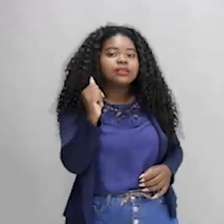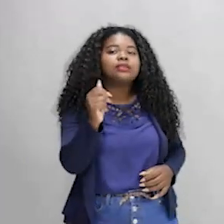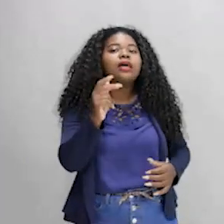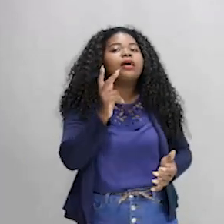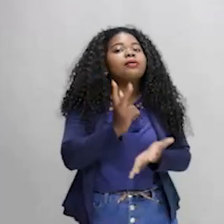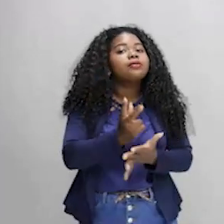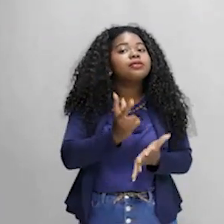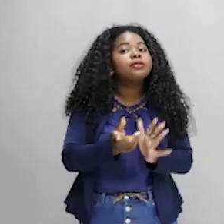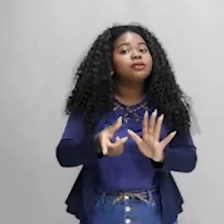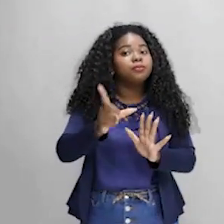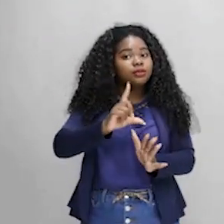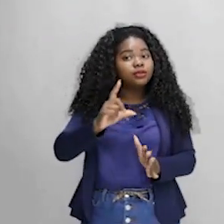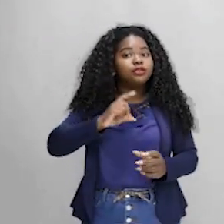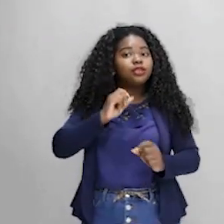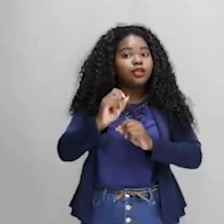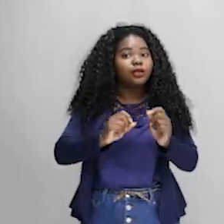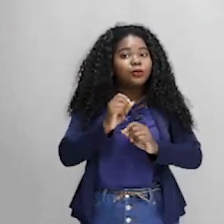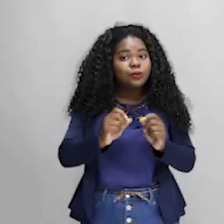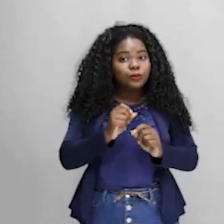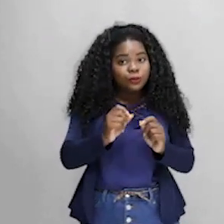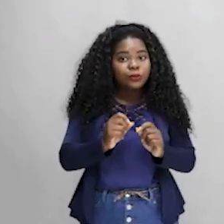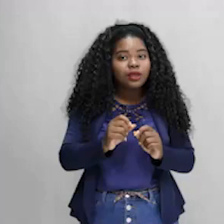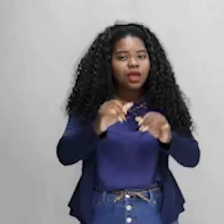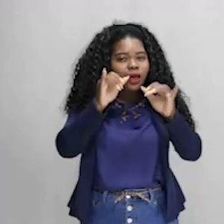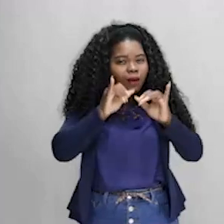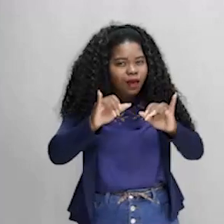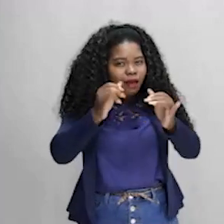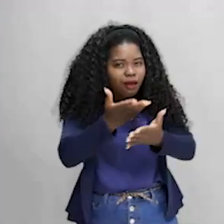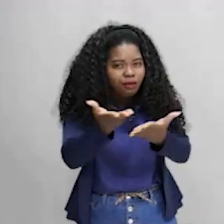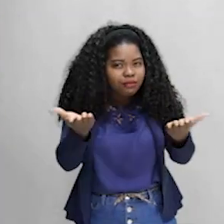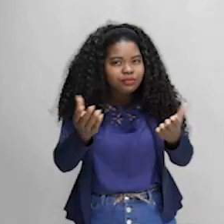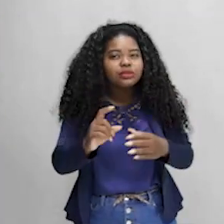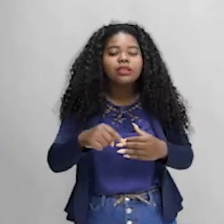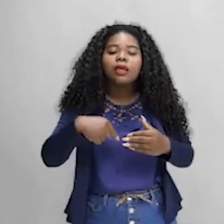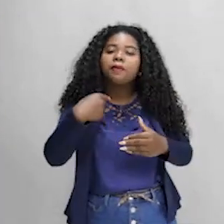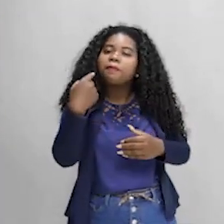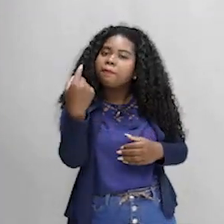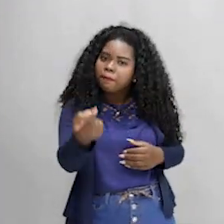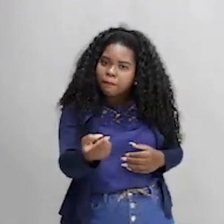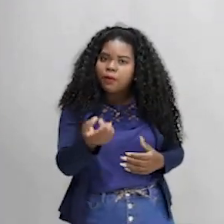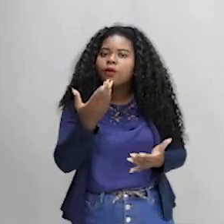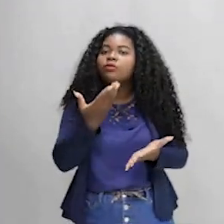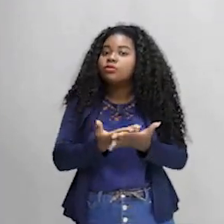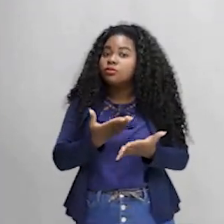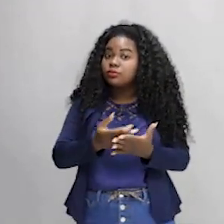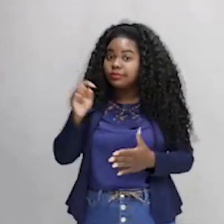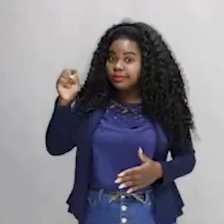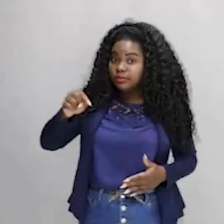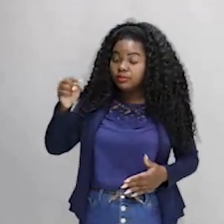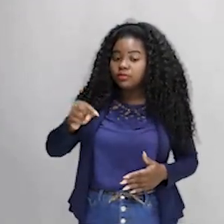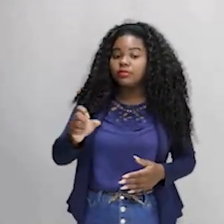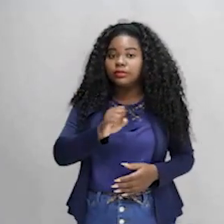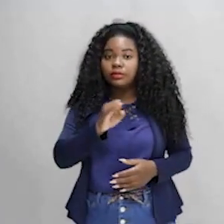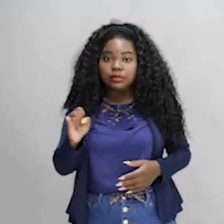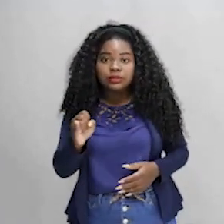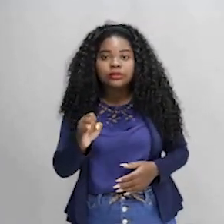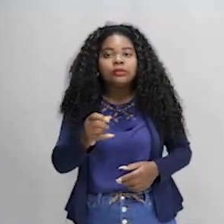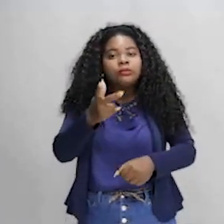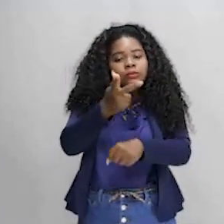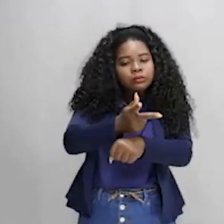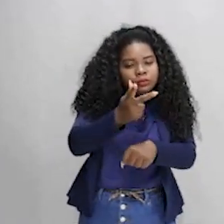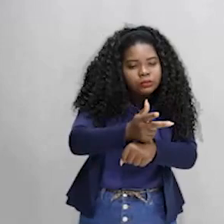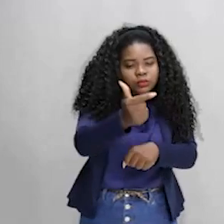eu tenho aquele recadinho especial para ti, galera. Depois dessa aula, se tu quiser relembrar, pô, gostei, quero pegar alguns